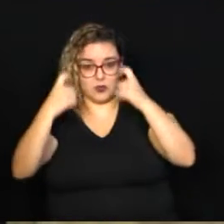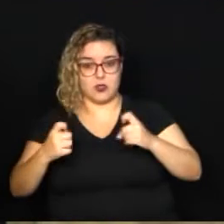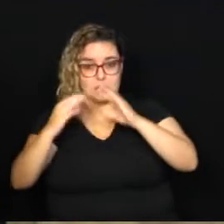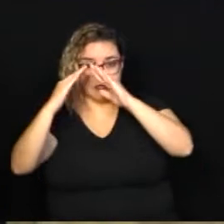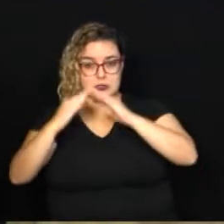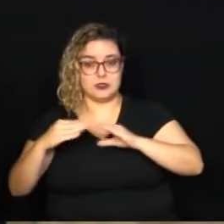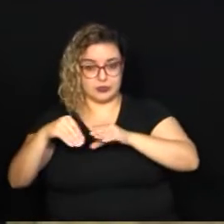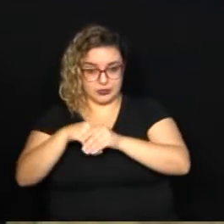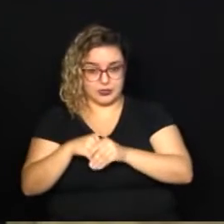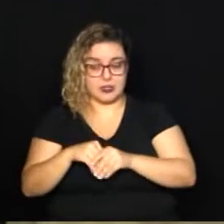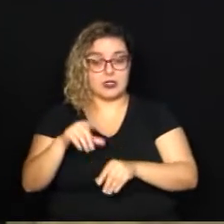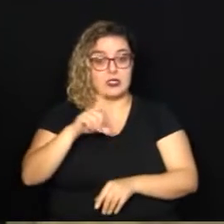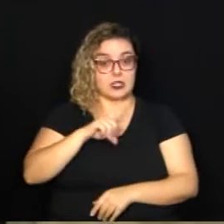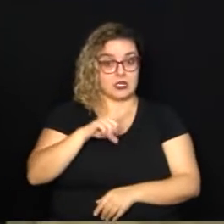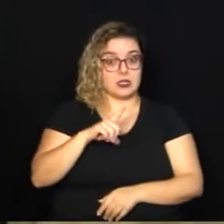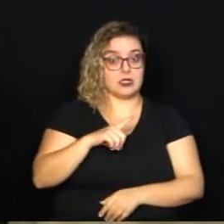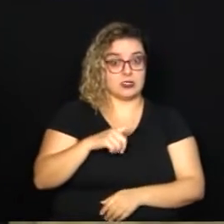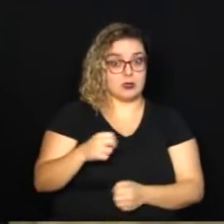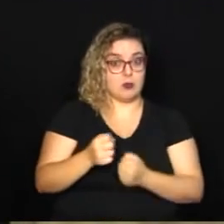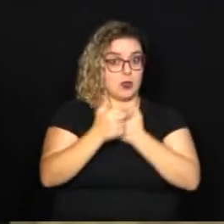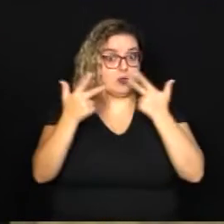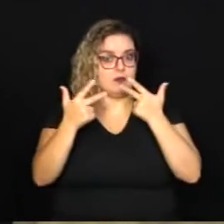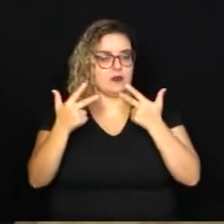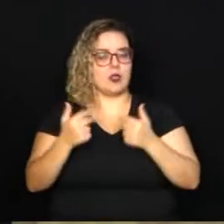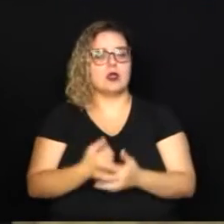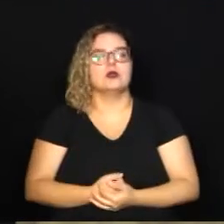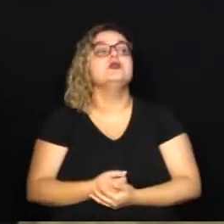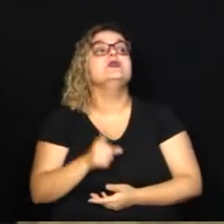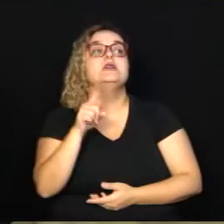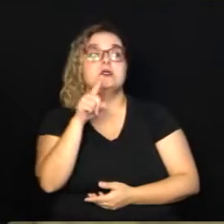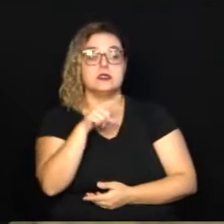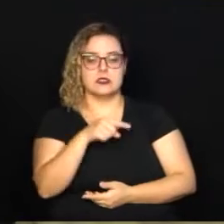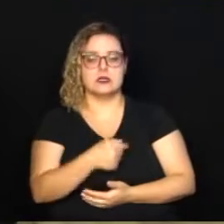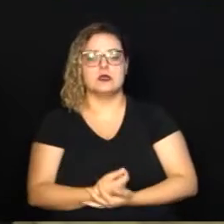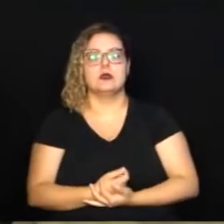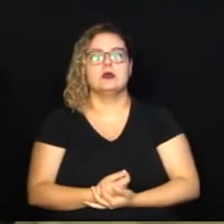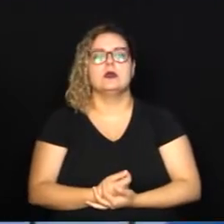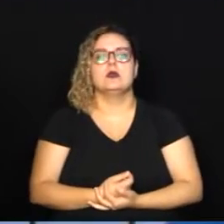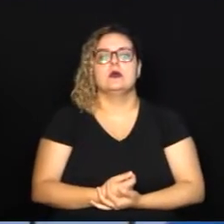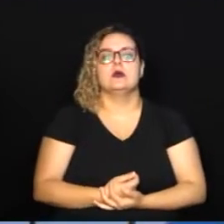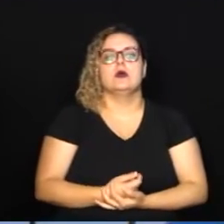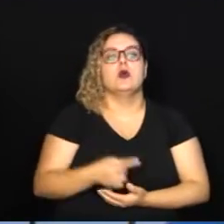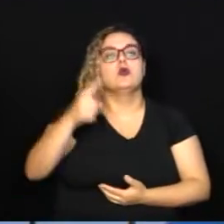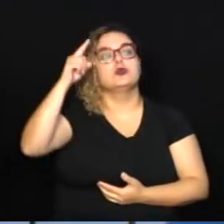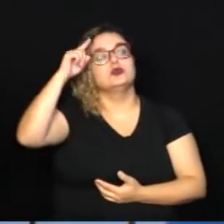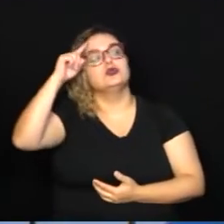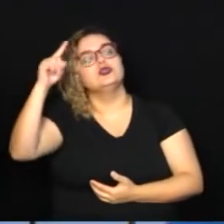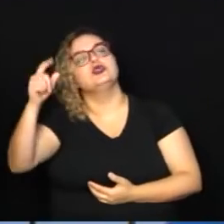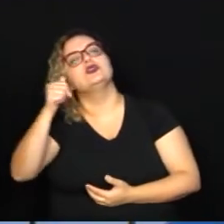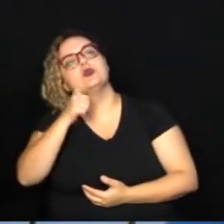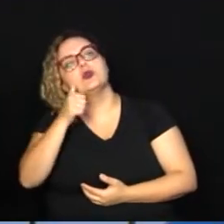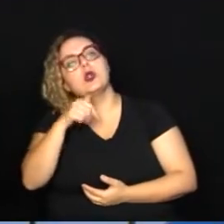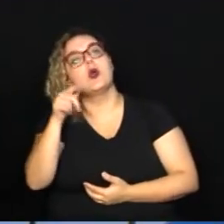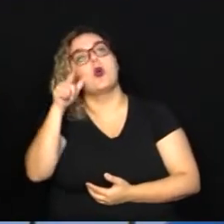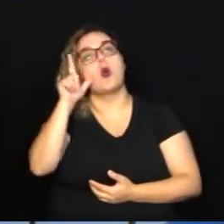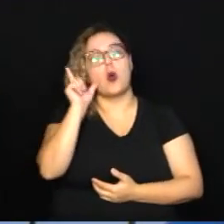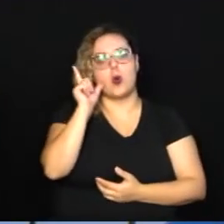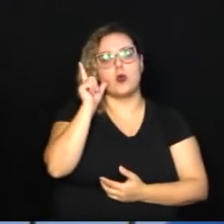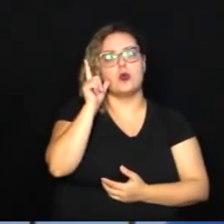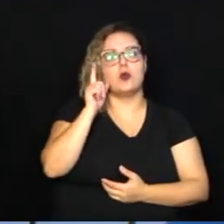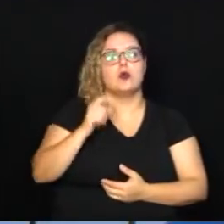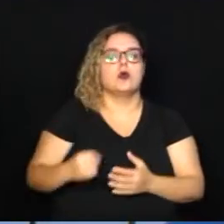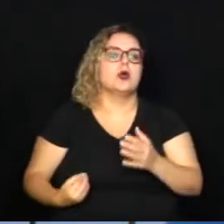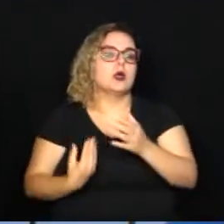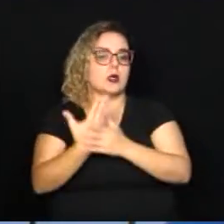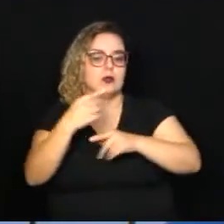doméstica e tem uma novidade em relação a este programa, né? Tem sim, foi uma alusão ao Dia da Mulher ontem, então foi inaugurada uma sala,